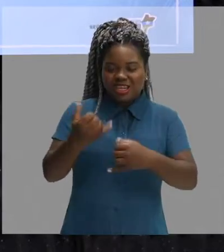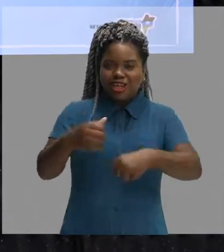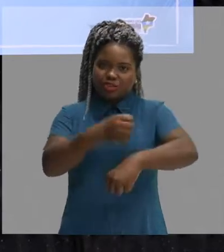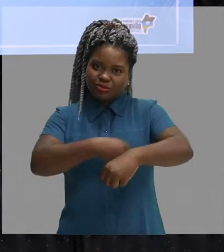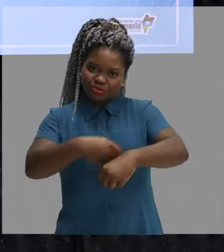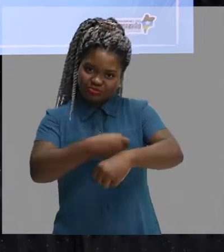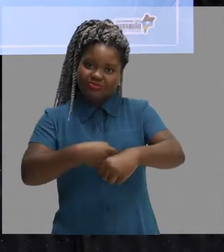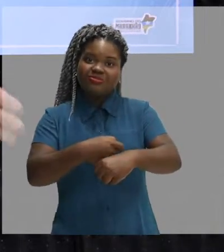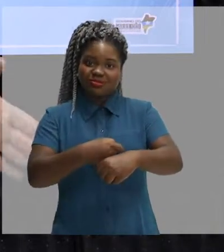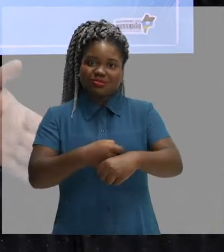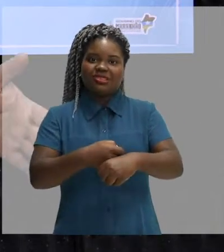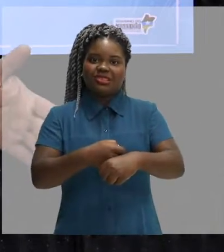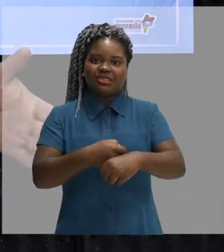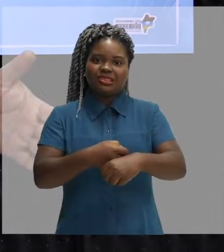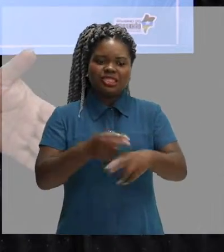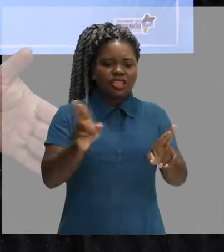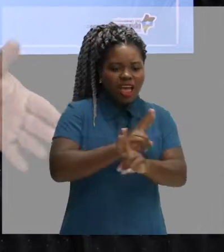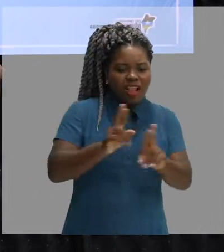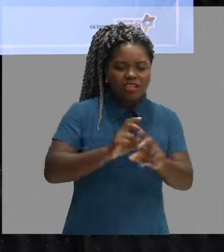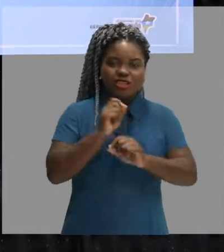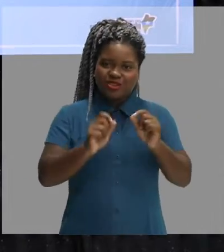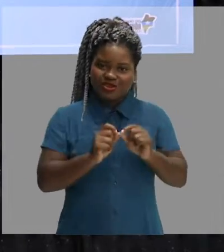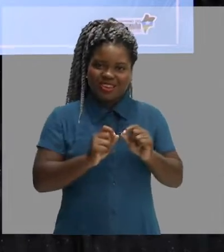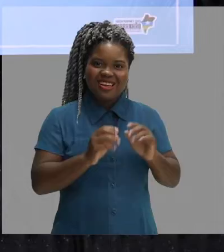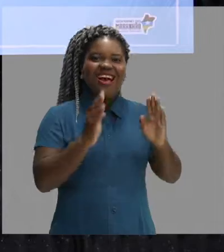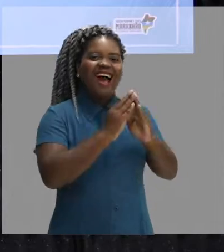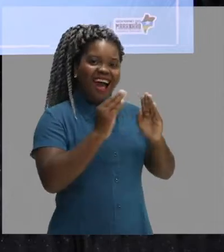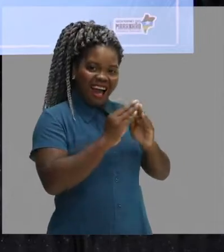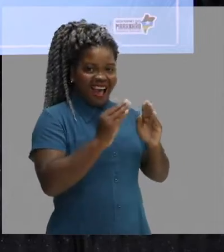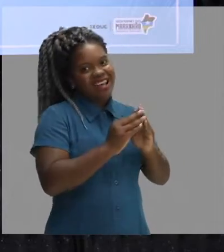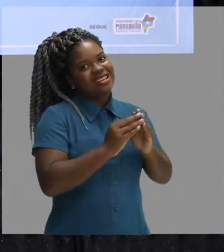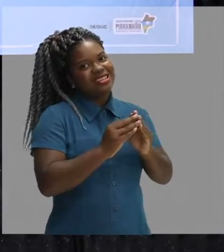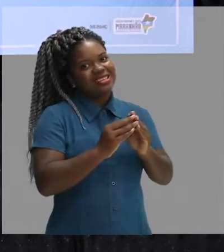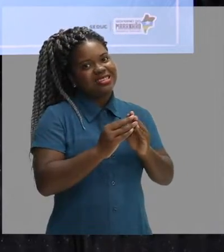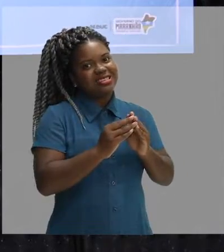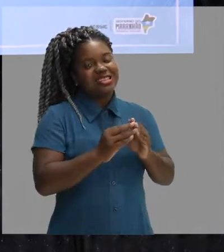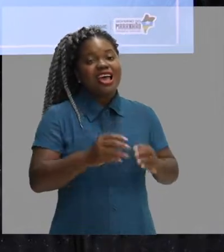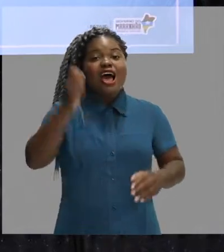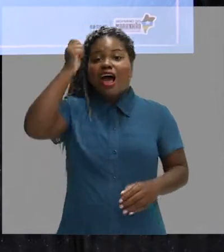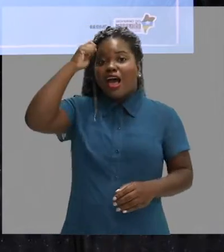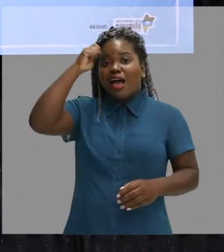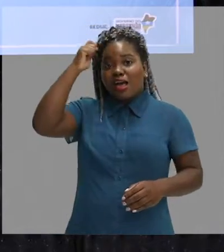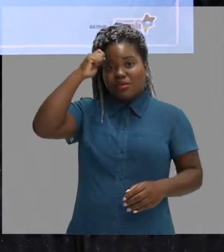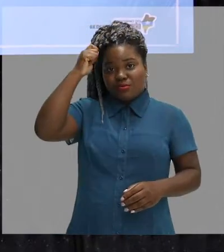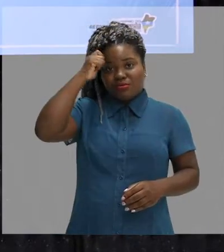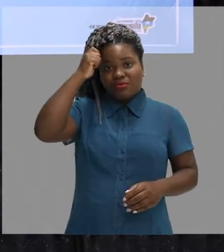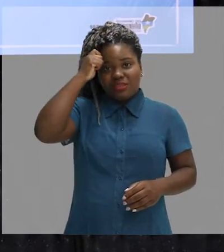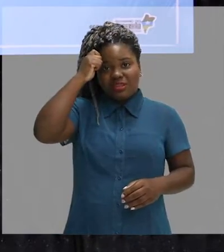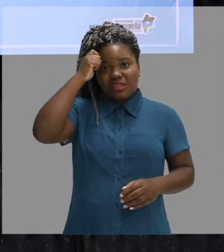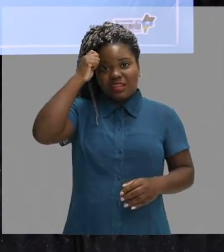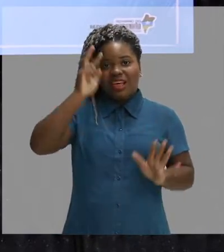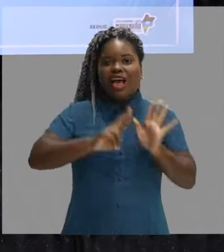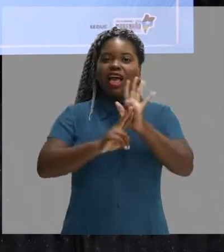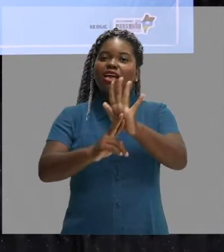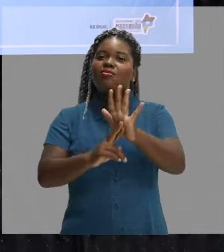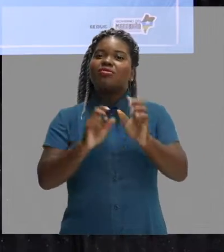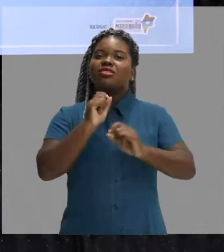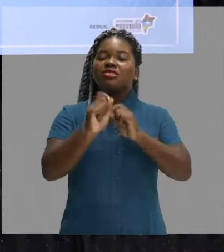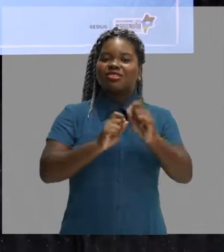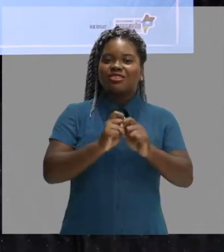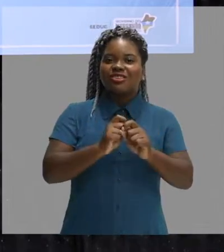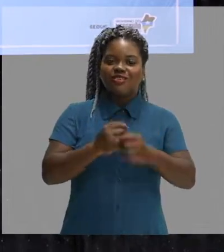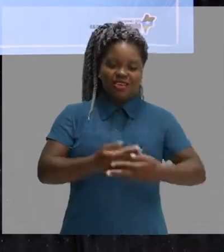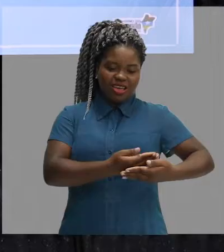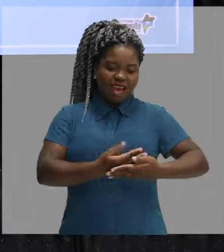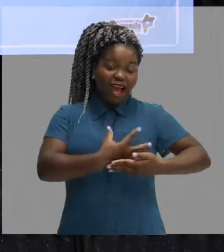remetem ao ambiente da casa, certo? A boneca simula uma filha que ela precisa cuidar. O kit